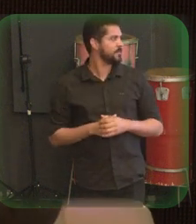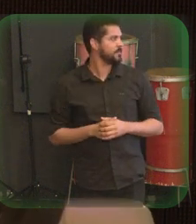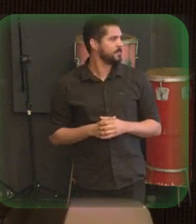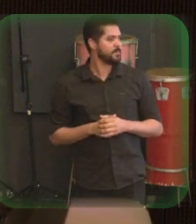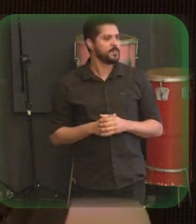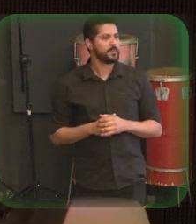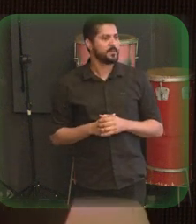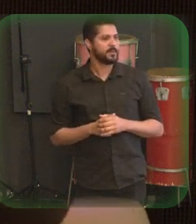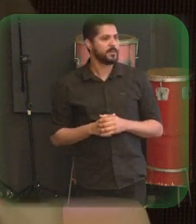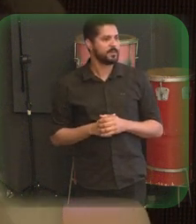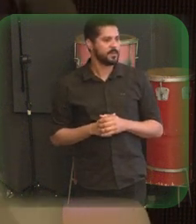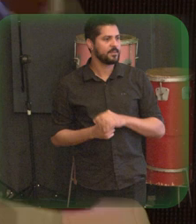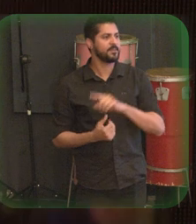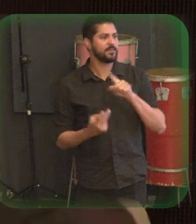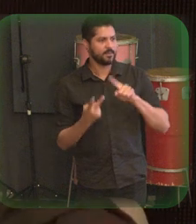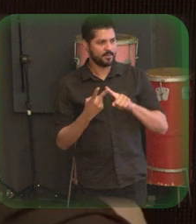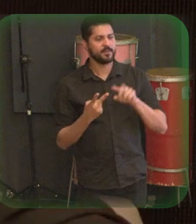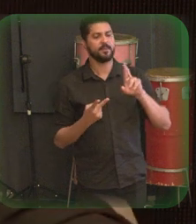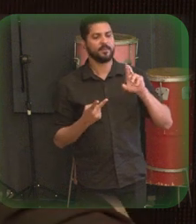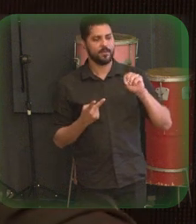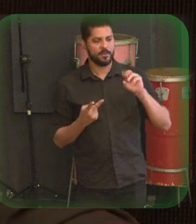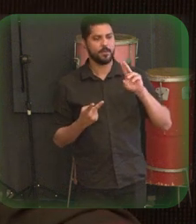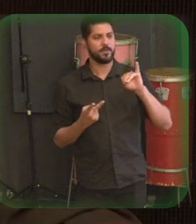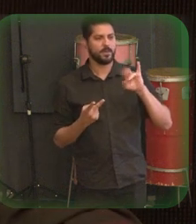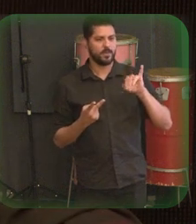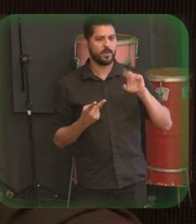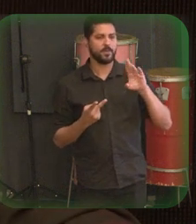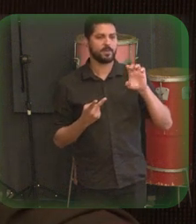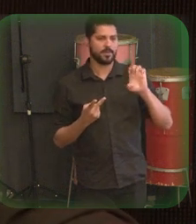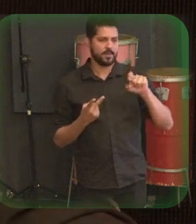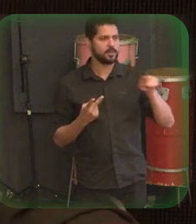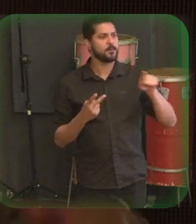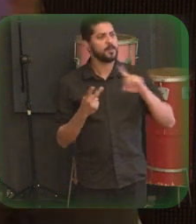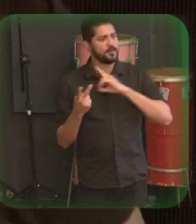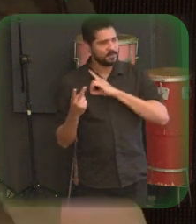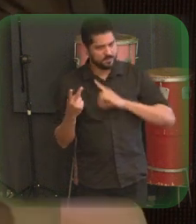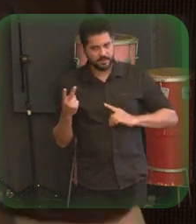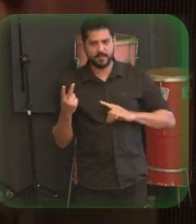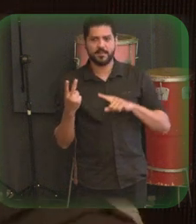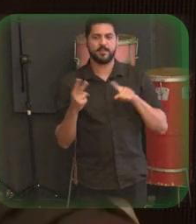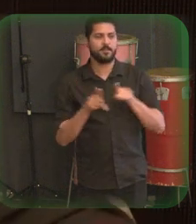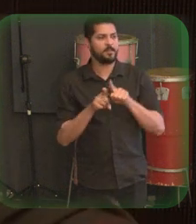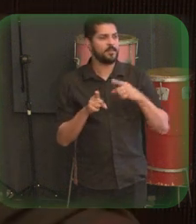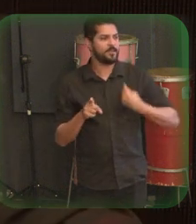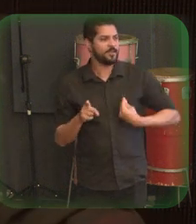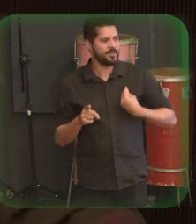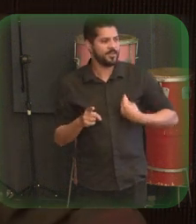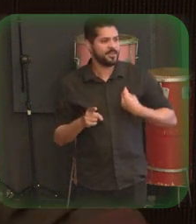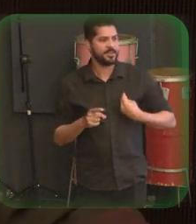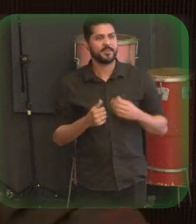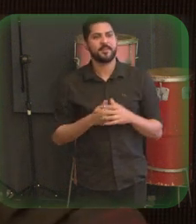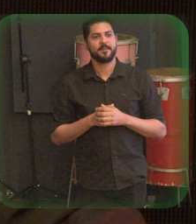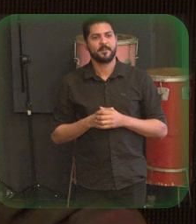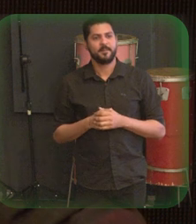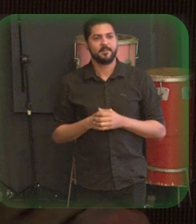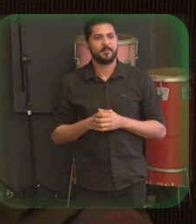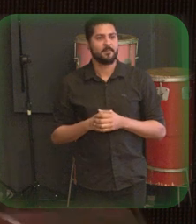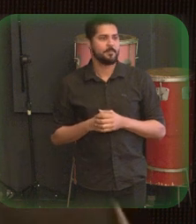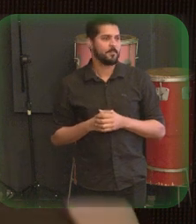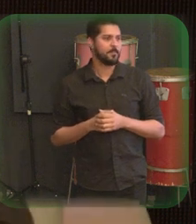E Robion C, que está aqui conosco também, parceira. Obrigado pela presença, Robion C, querida.